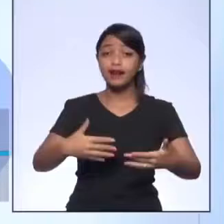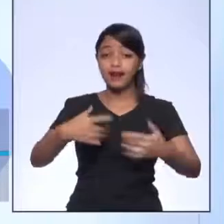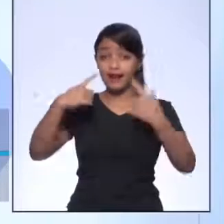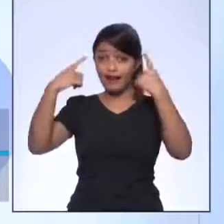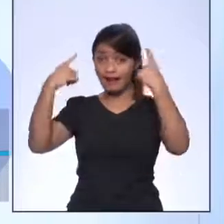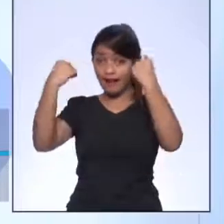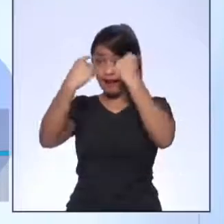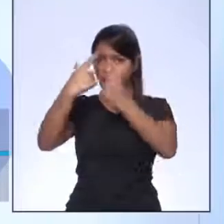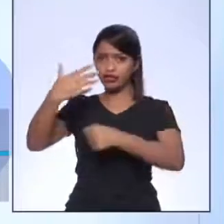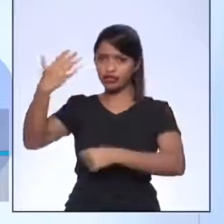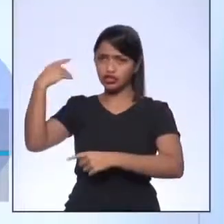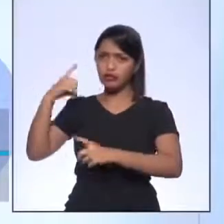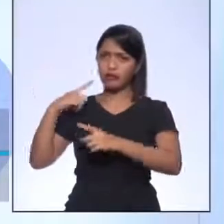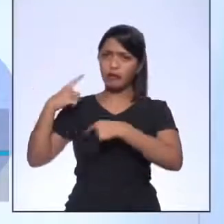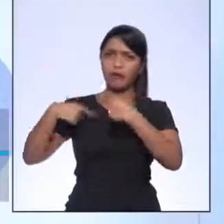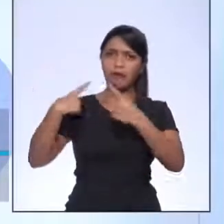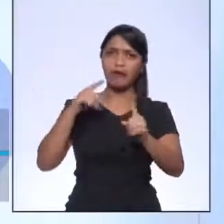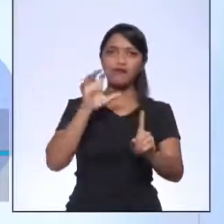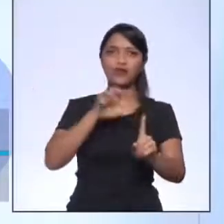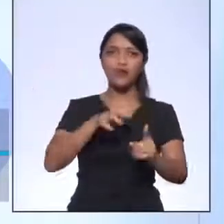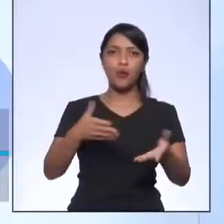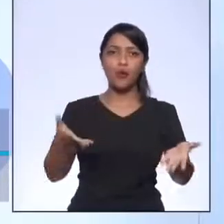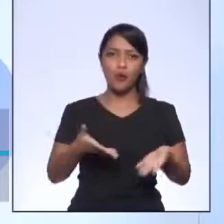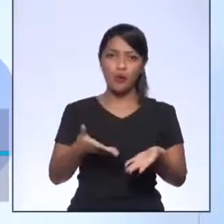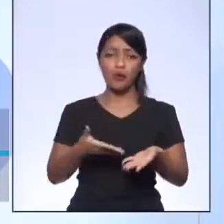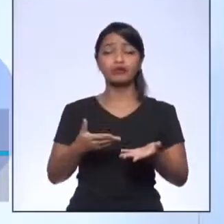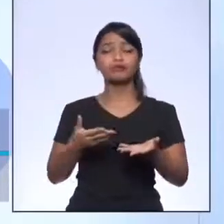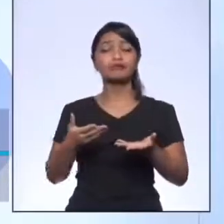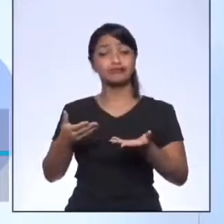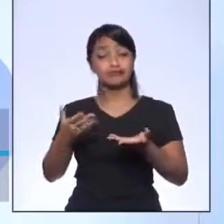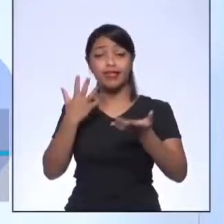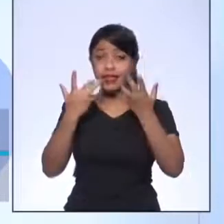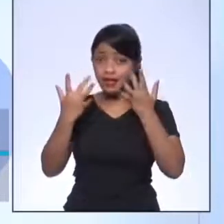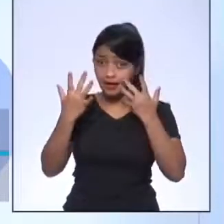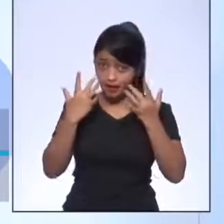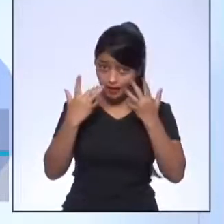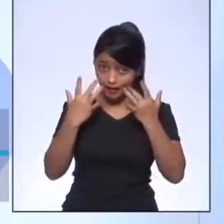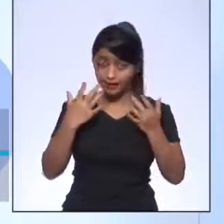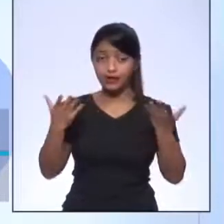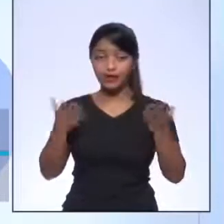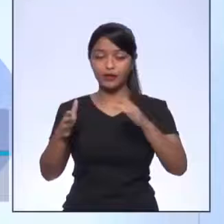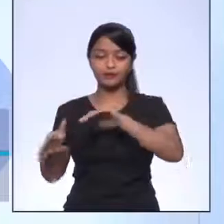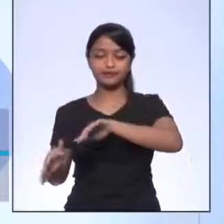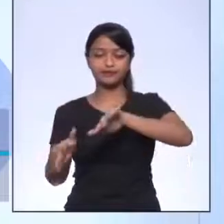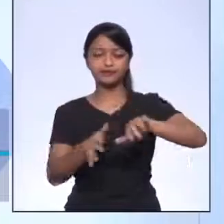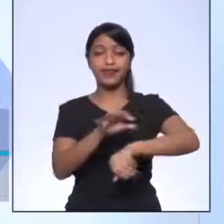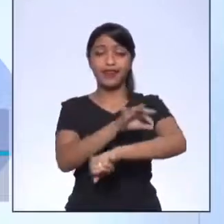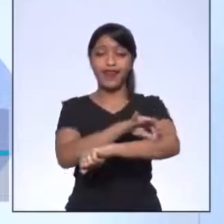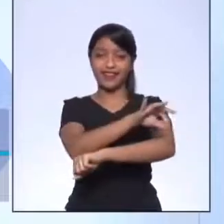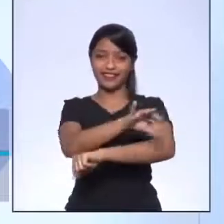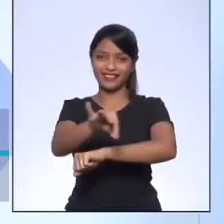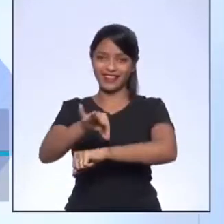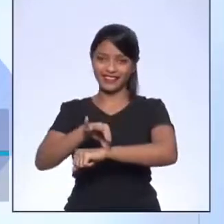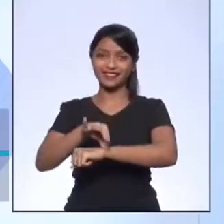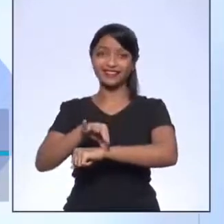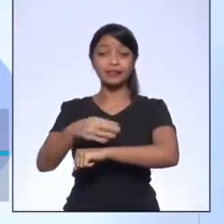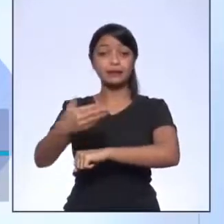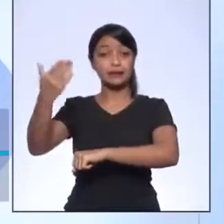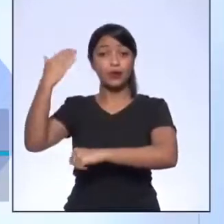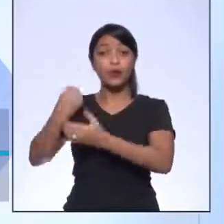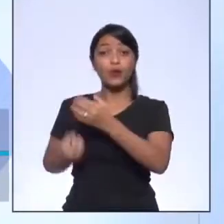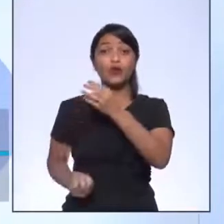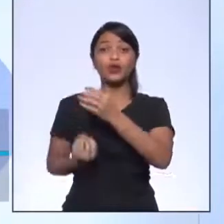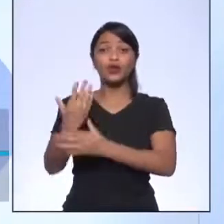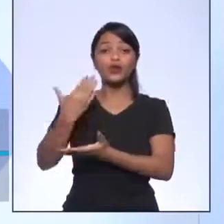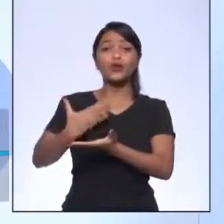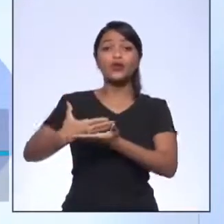atualidade. Falamos do teatro e agora vamos falar sobre uma obra arquitetônica. Afinal de contas, os gregos também influenciaram na arquitetura.